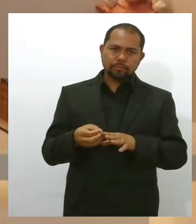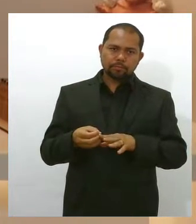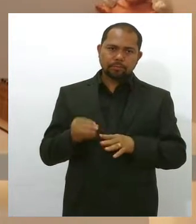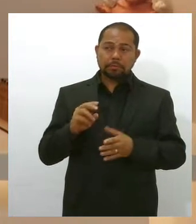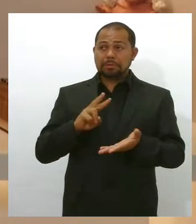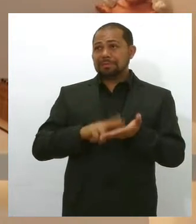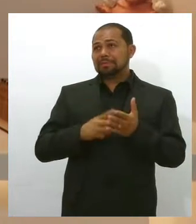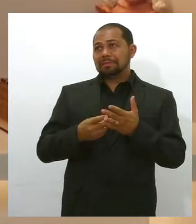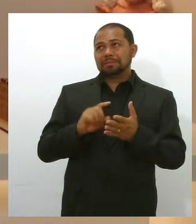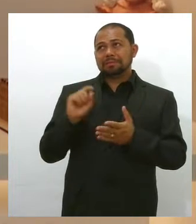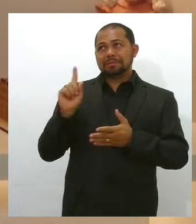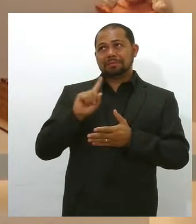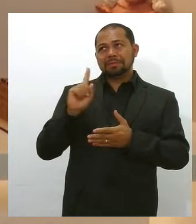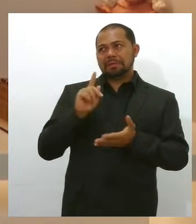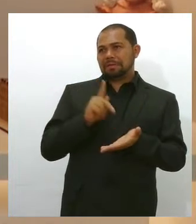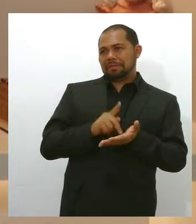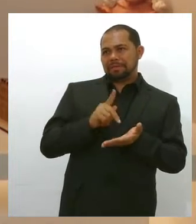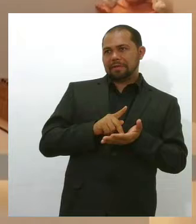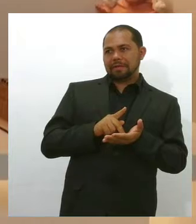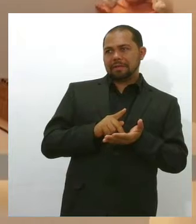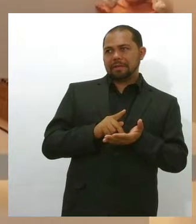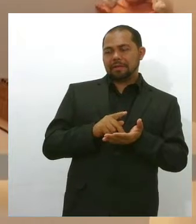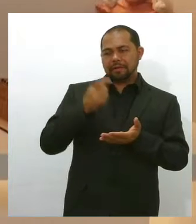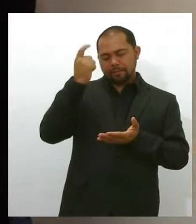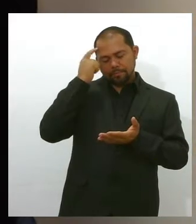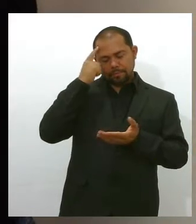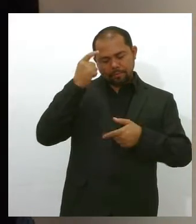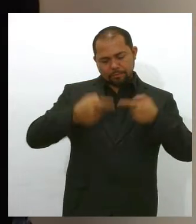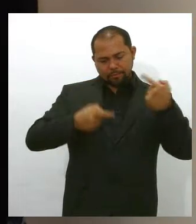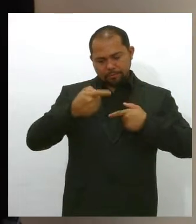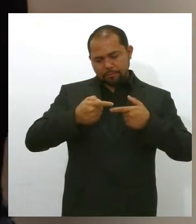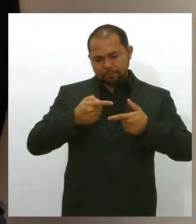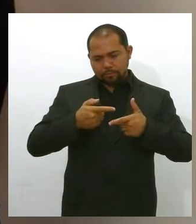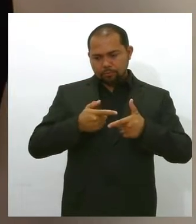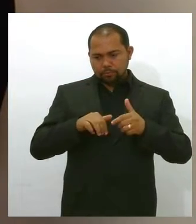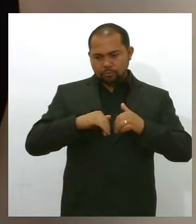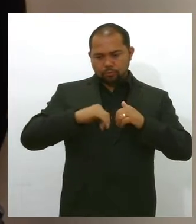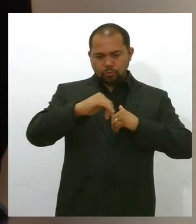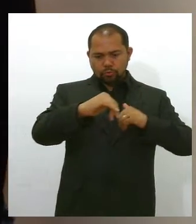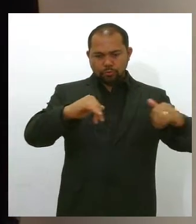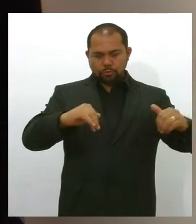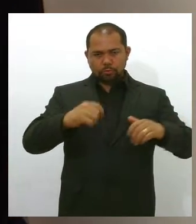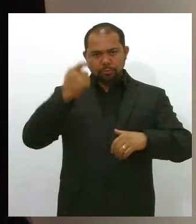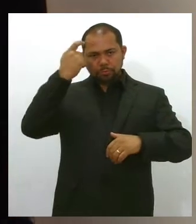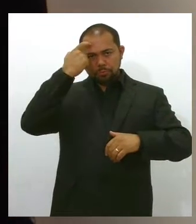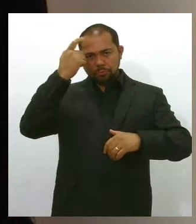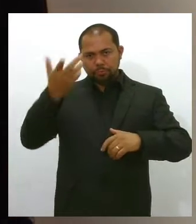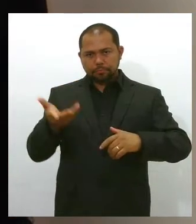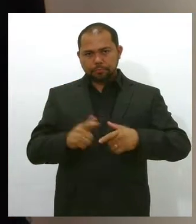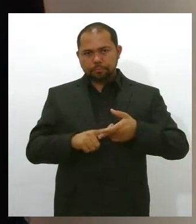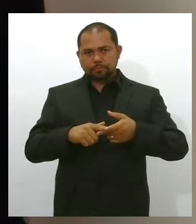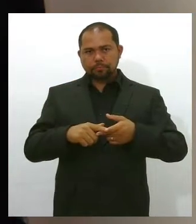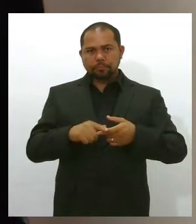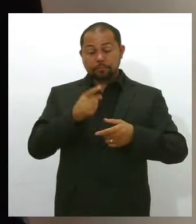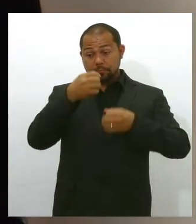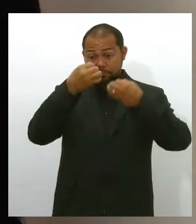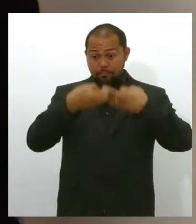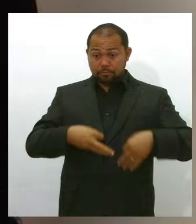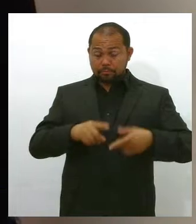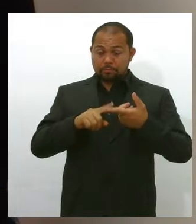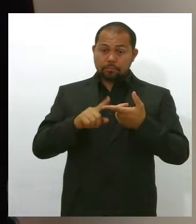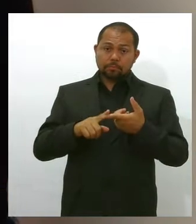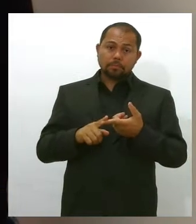verdade em um pensamento político e recortes específicos ideologia Eduardo explicou sobre o cargo de presidente é pública